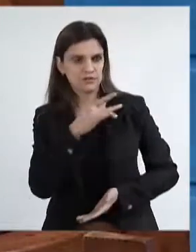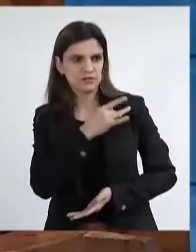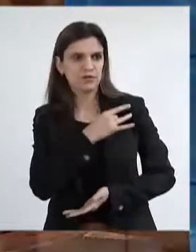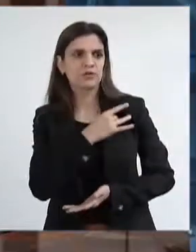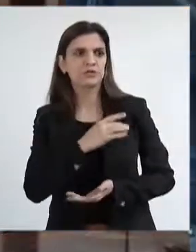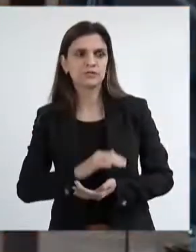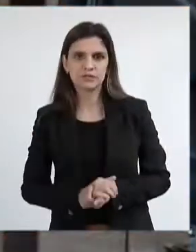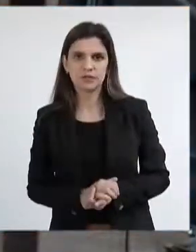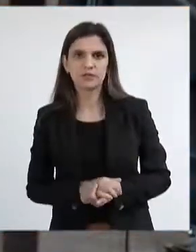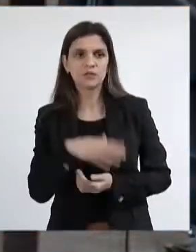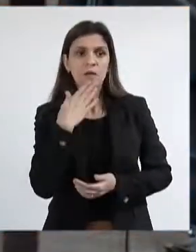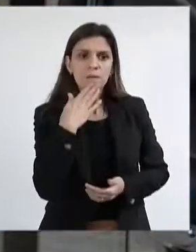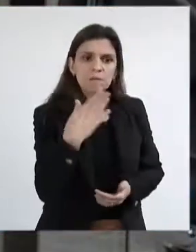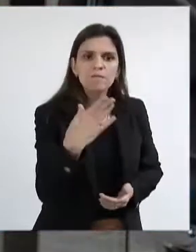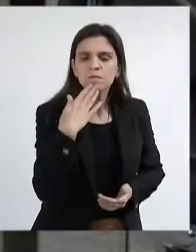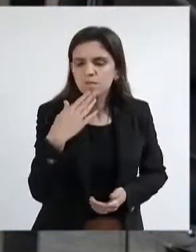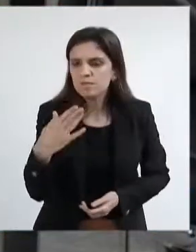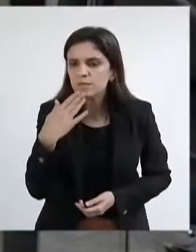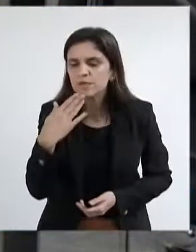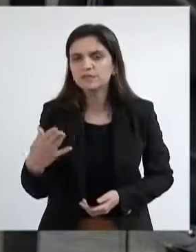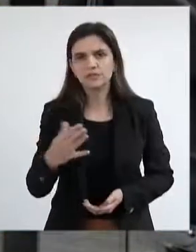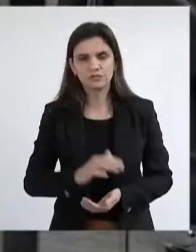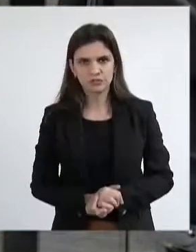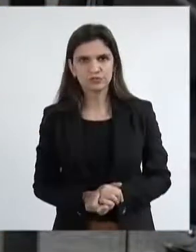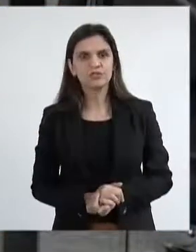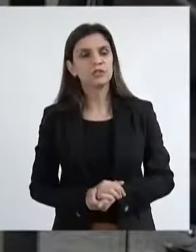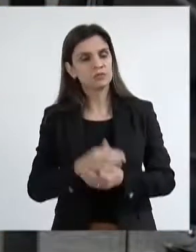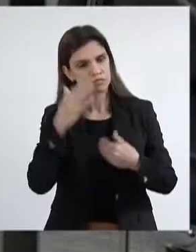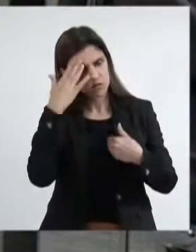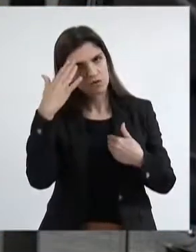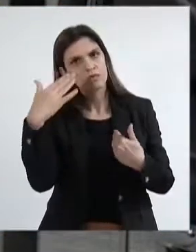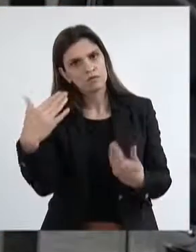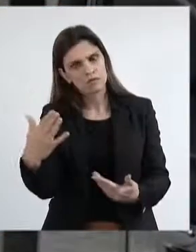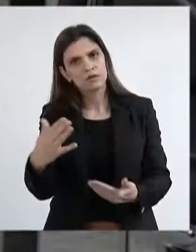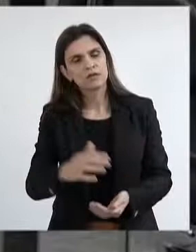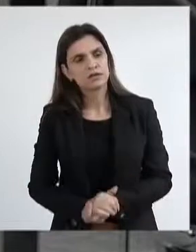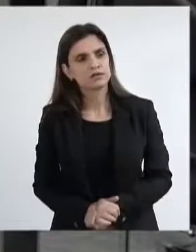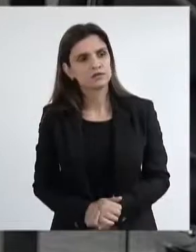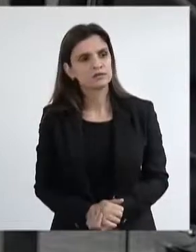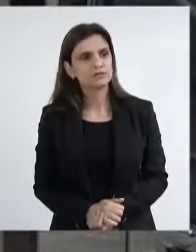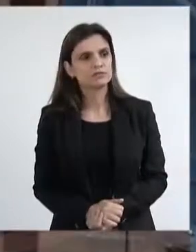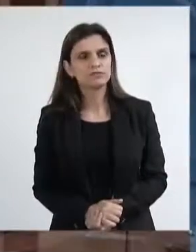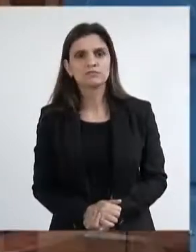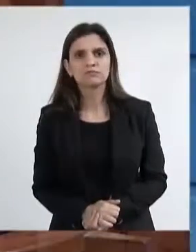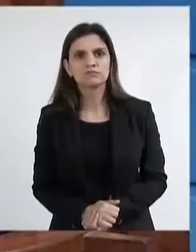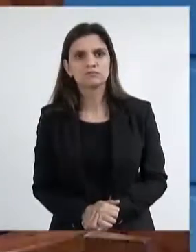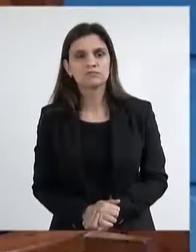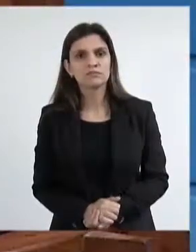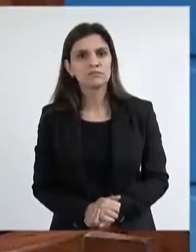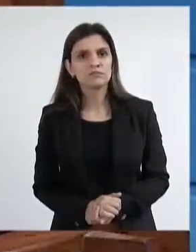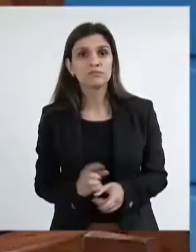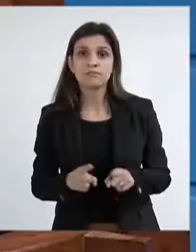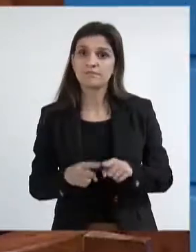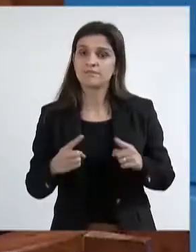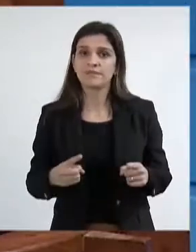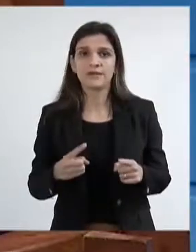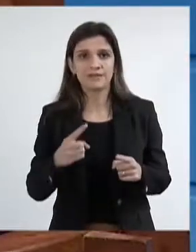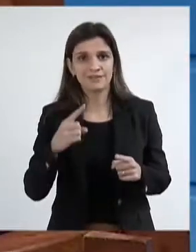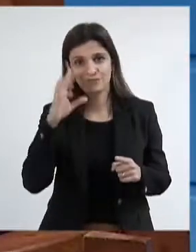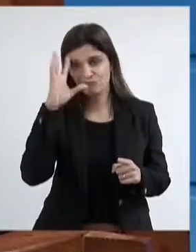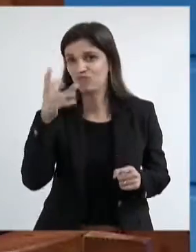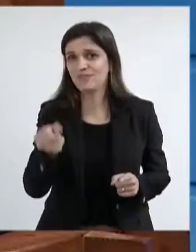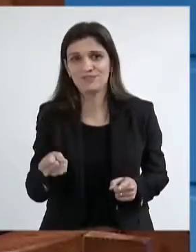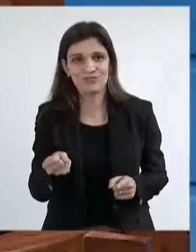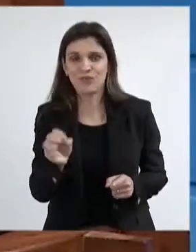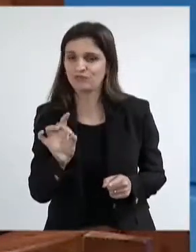mim aqui feitas, os repasses foram todos feitos em dia. E eu agradeço. Mas isso não resolve o problema de Dourados também.